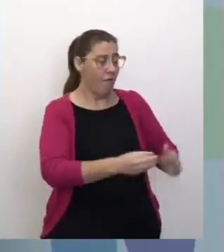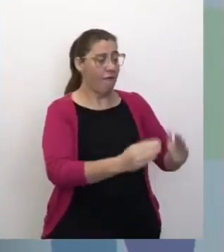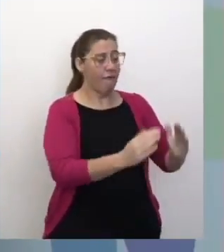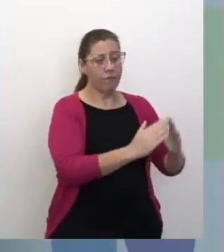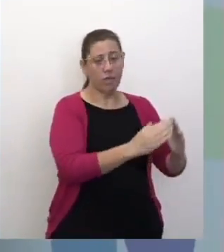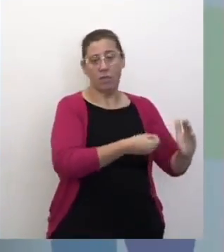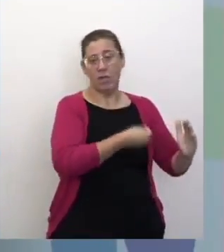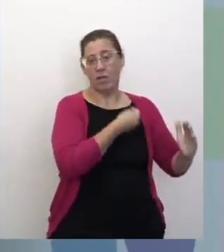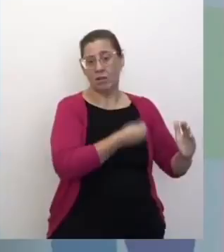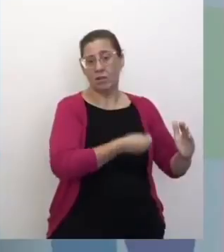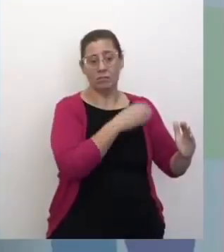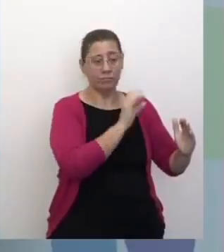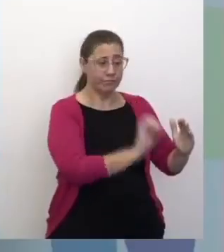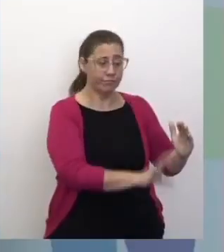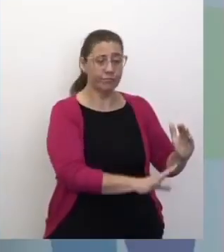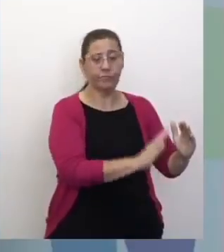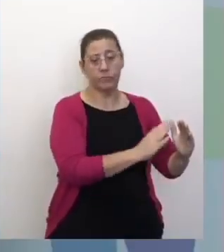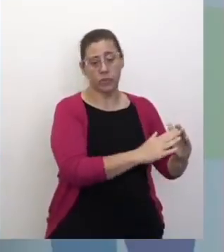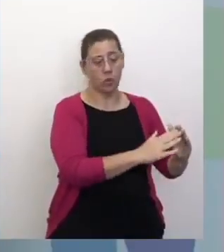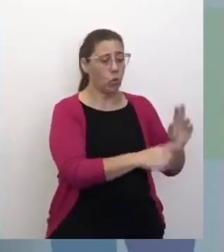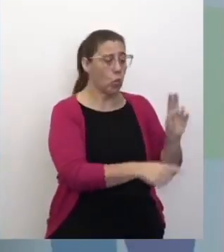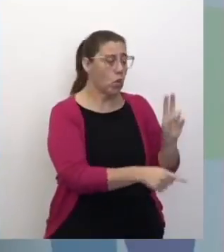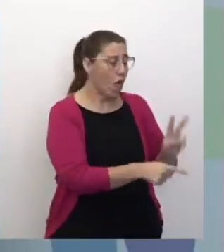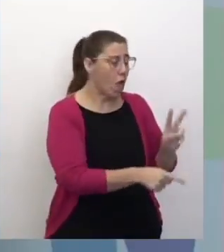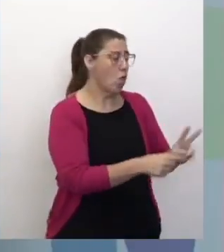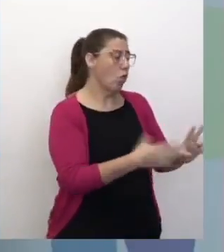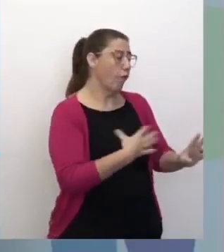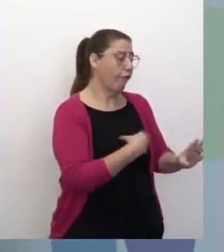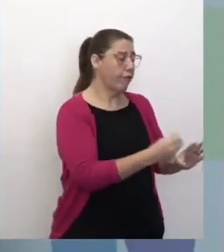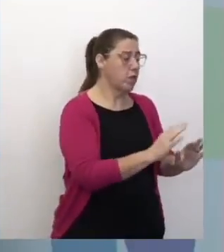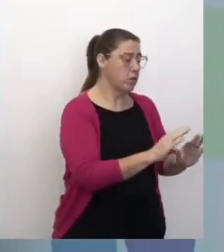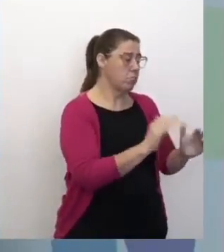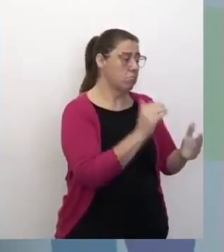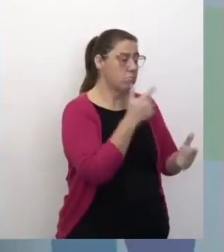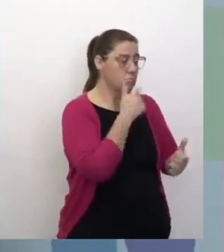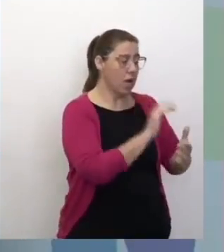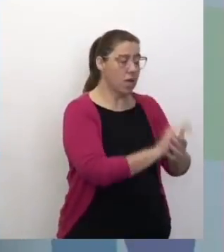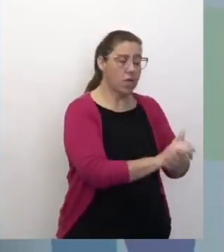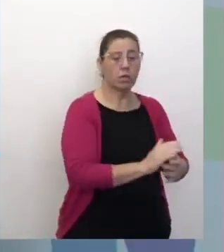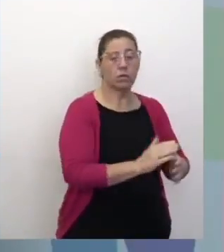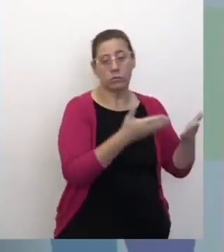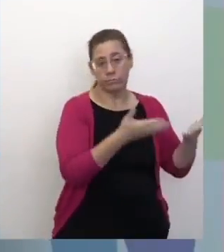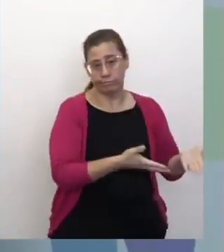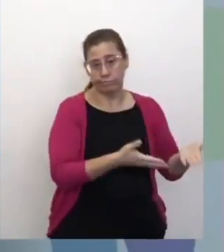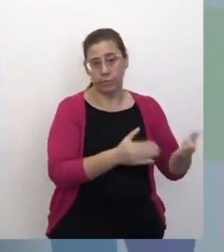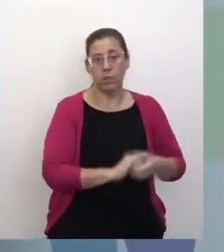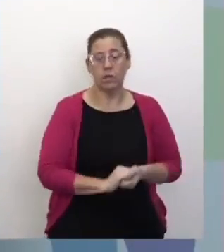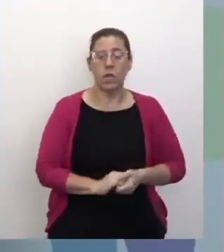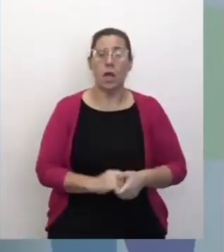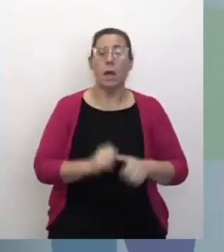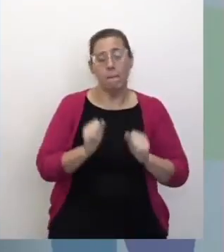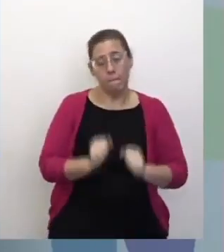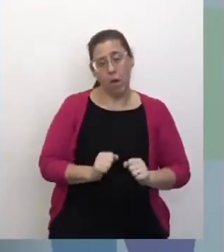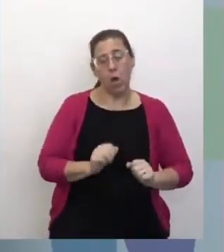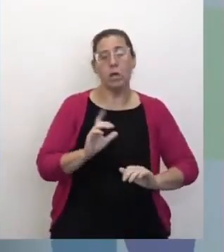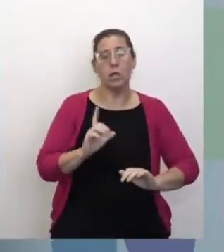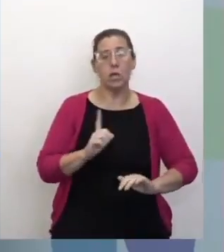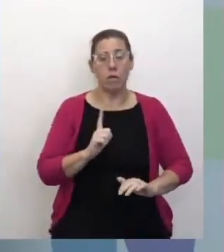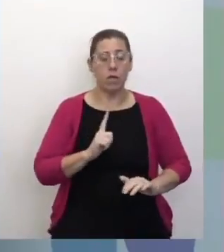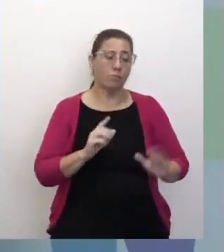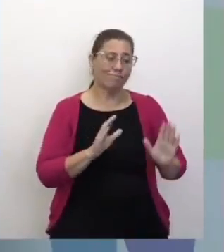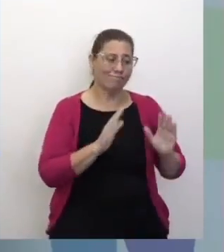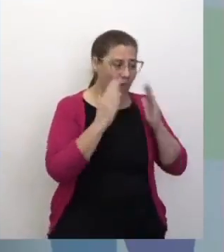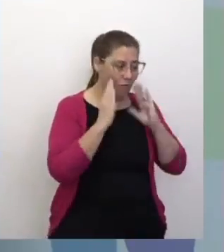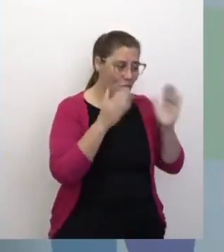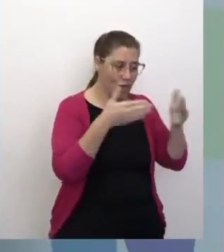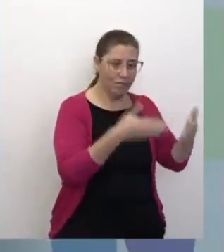de casa, devotando sua vida aos filhos, né? Amor, neste conto, é isto para ela. Pode até nem ser a concepção da Clarice, mas neste